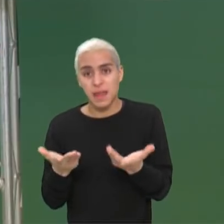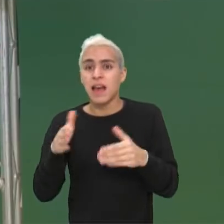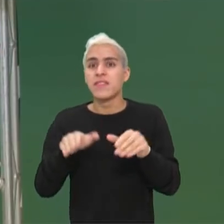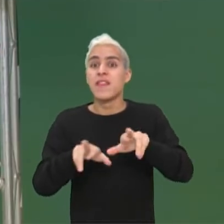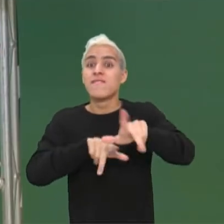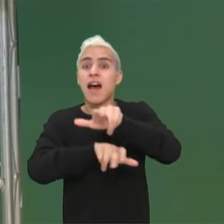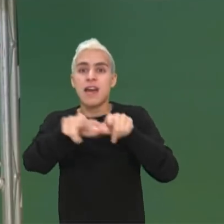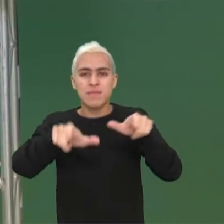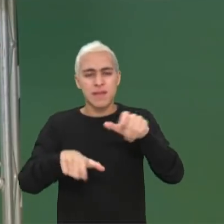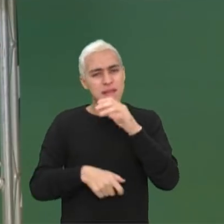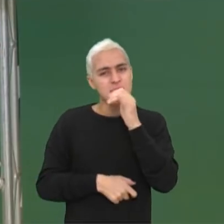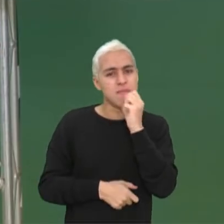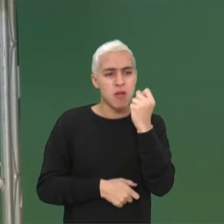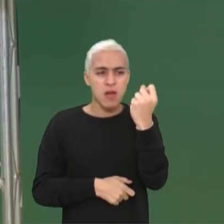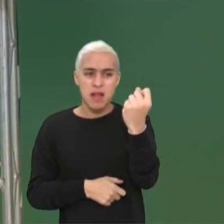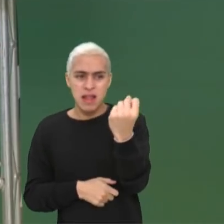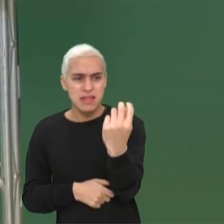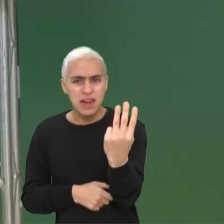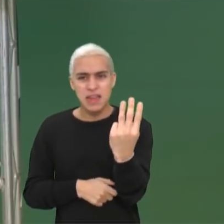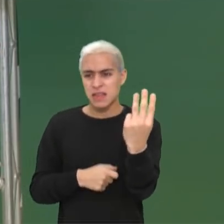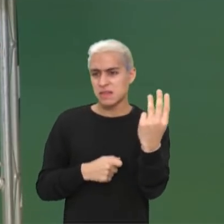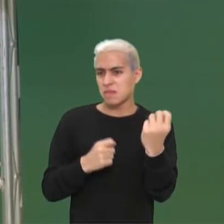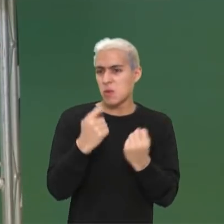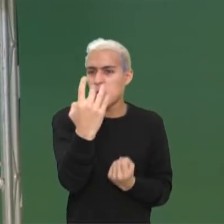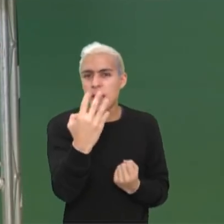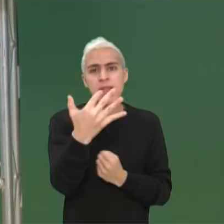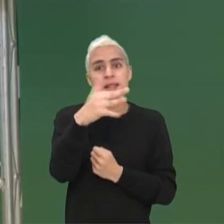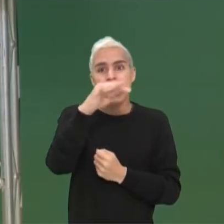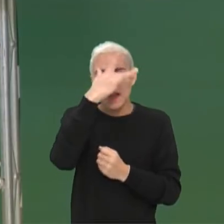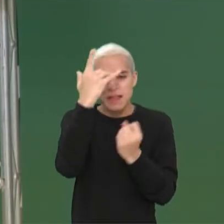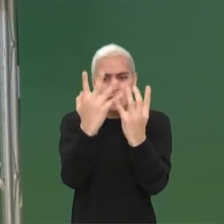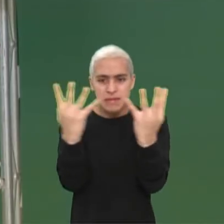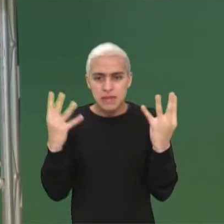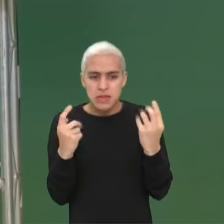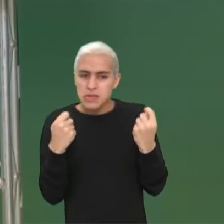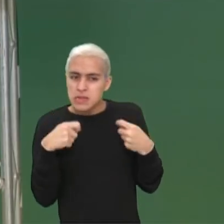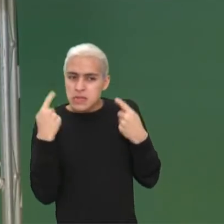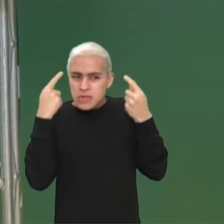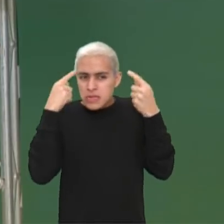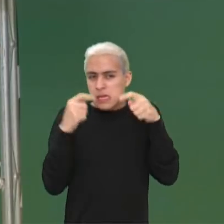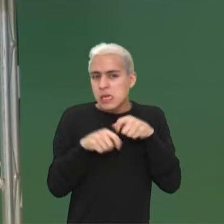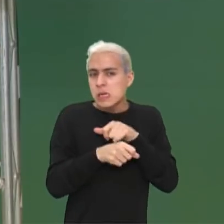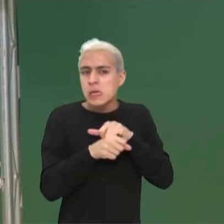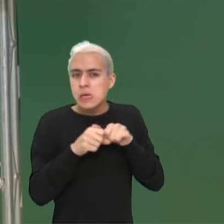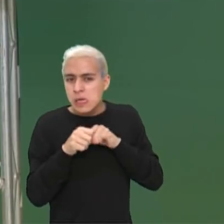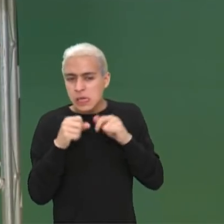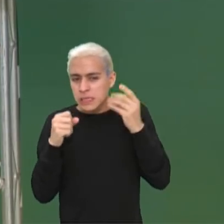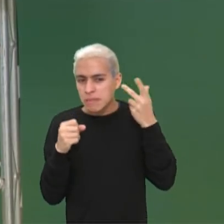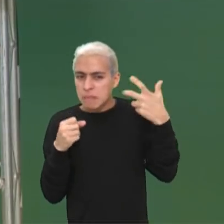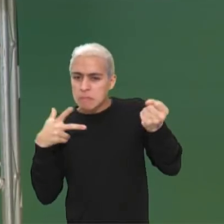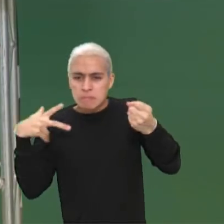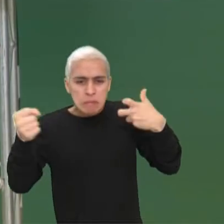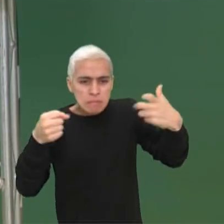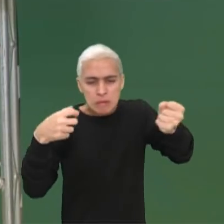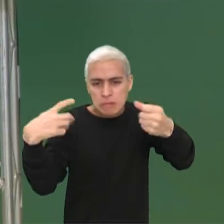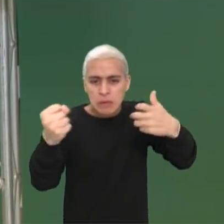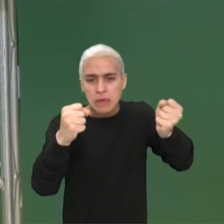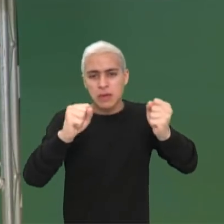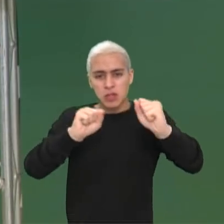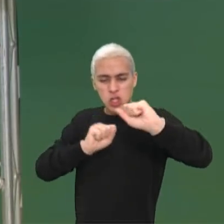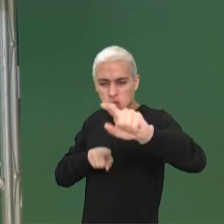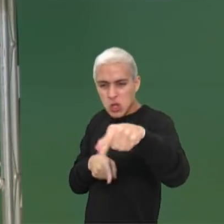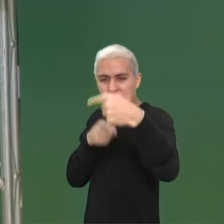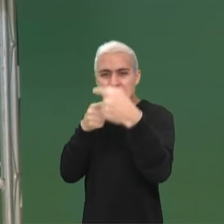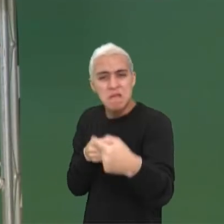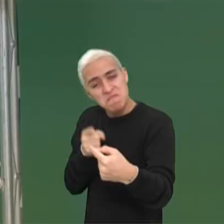Então, às vezes, você está jogando em 4, 5, 6, 10 pessoas. Então, você precisa ainda pensar mais para vencer os outros. Se é um contra um